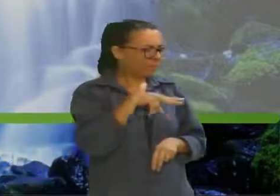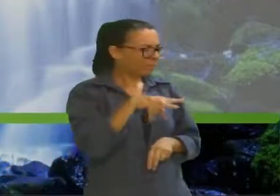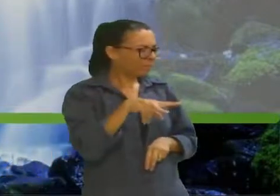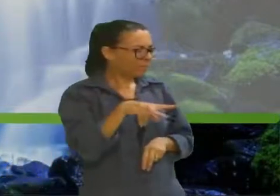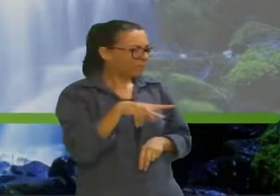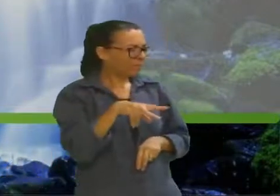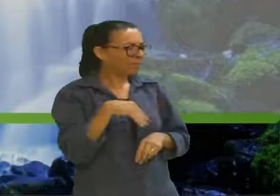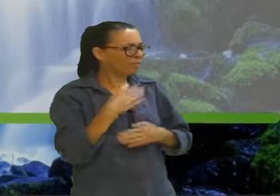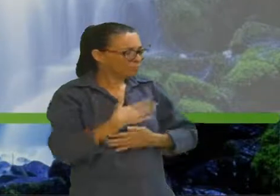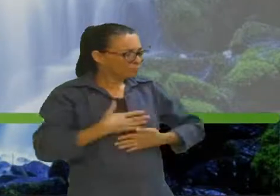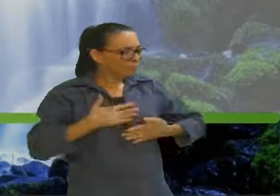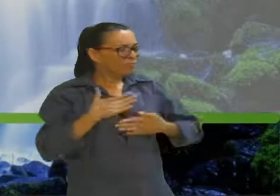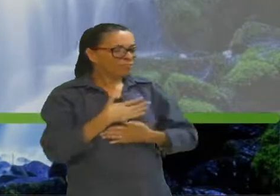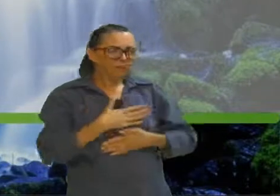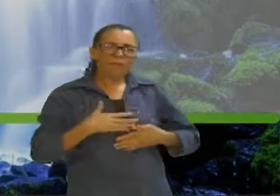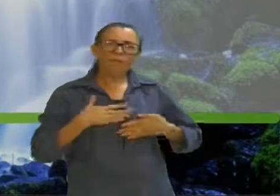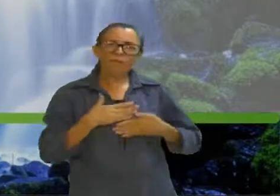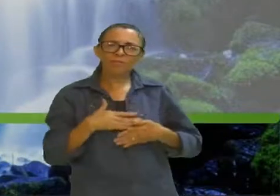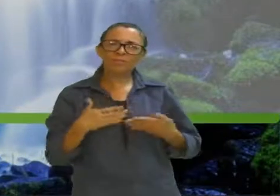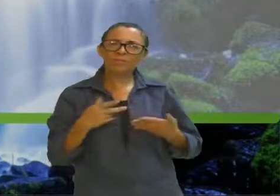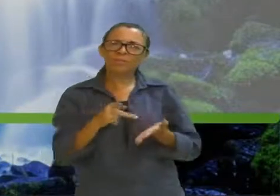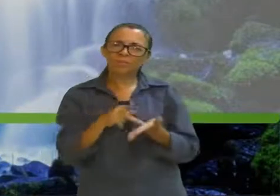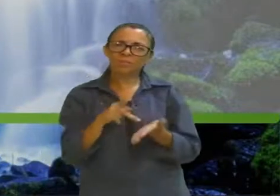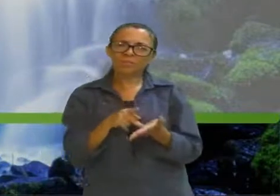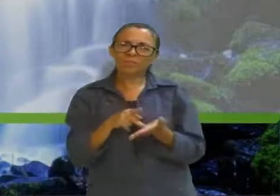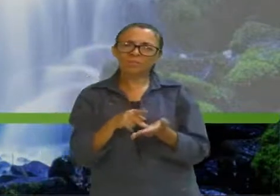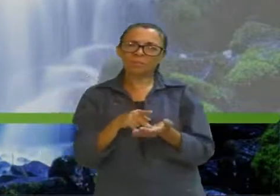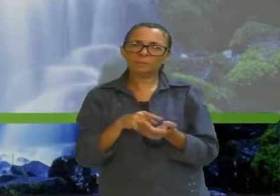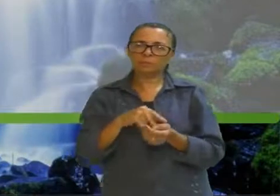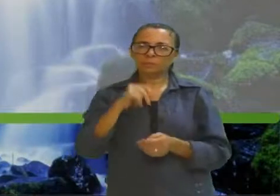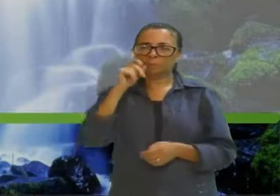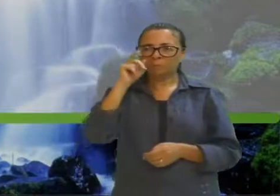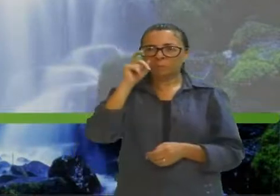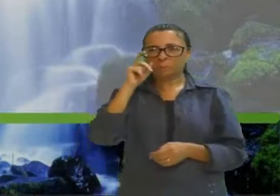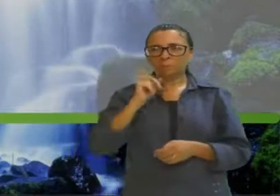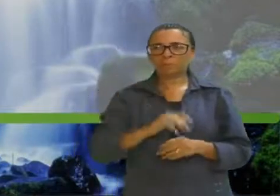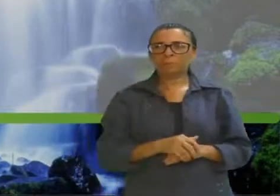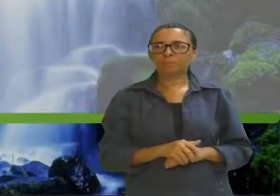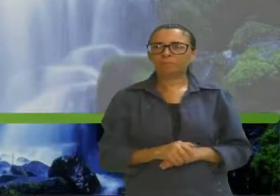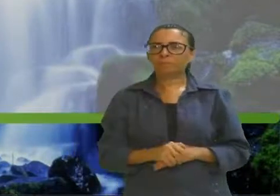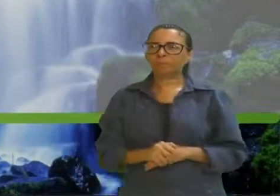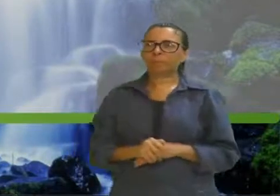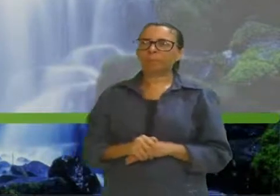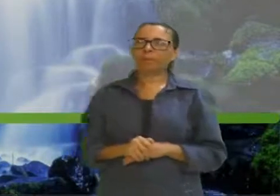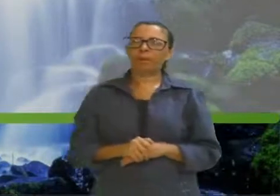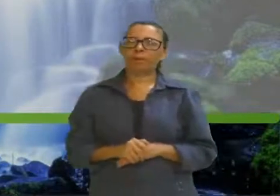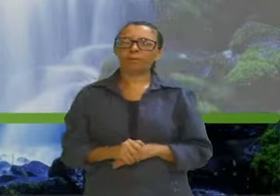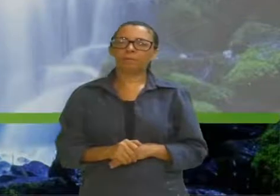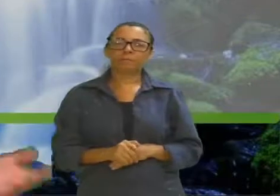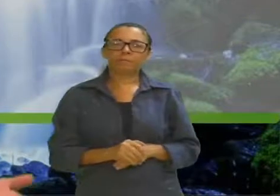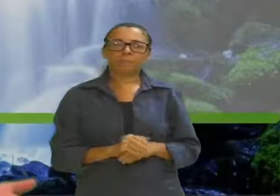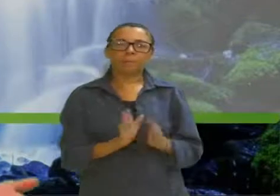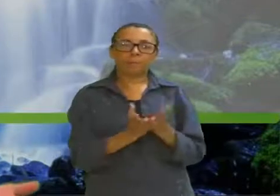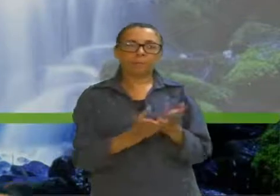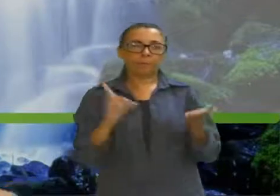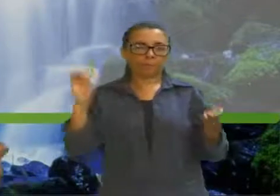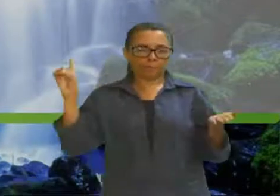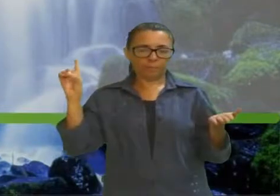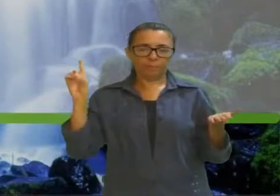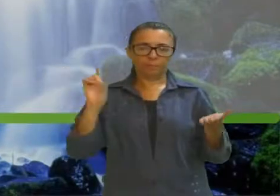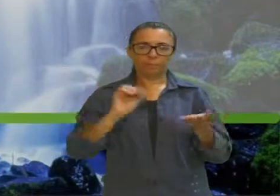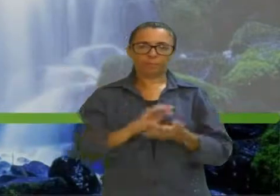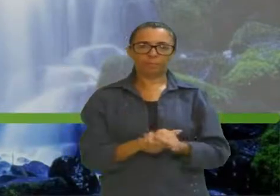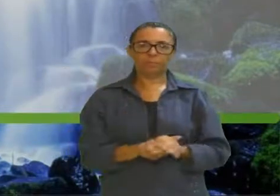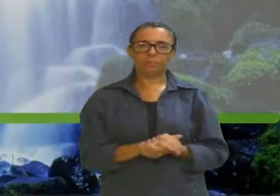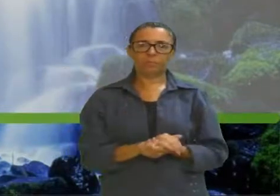E ele diz no 18 aqui, mas alguém dirá, tu tens fé e eu tenho as obras,